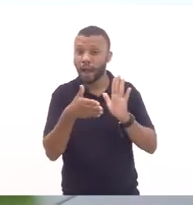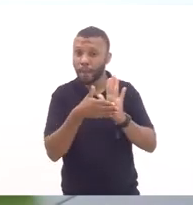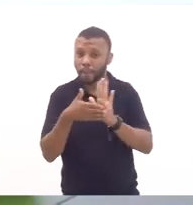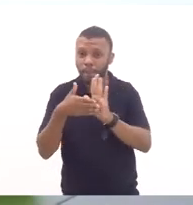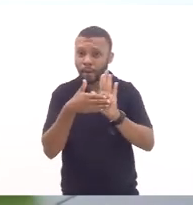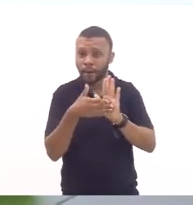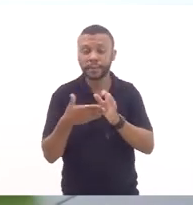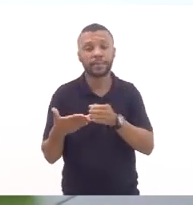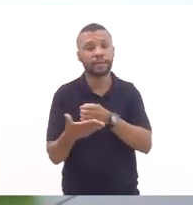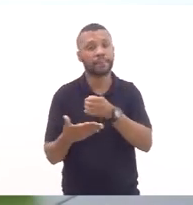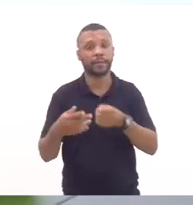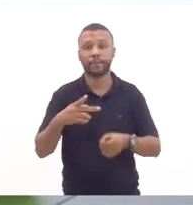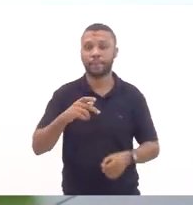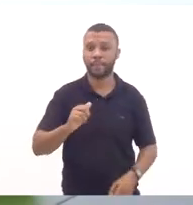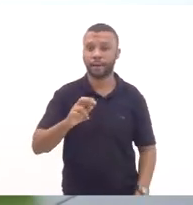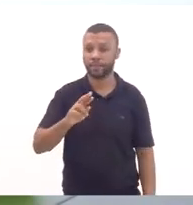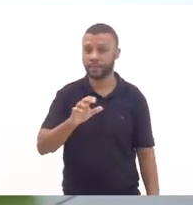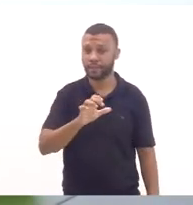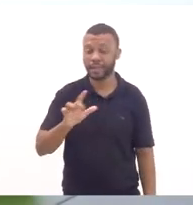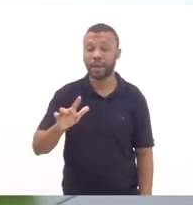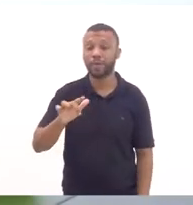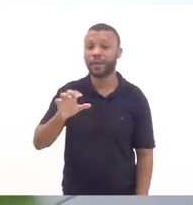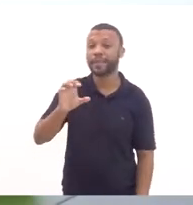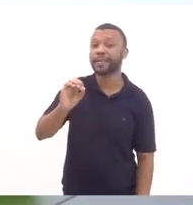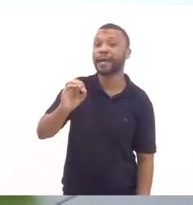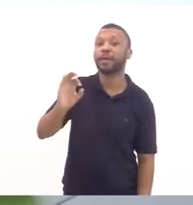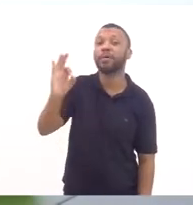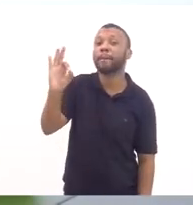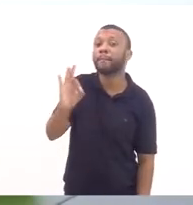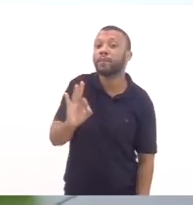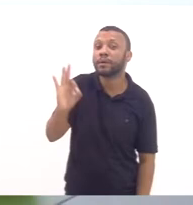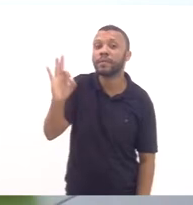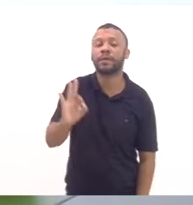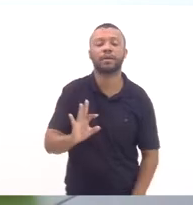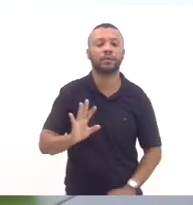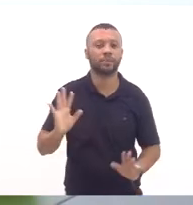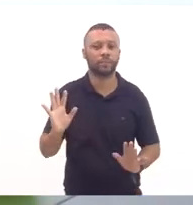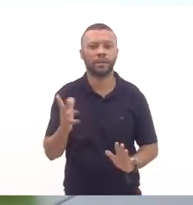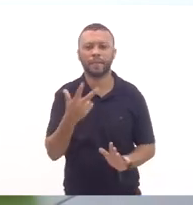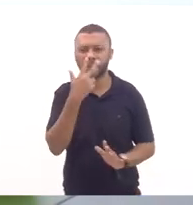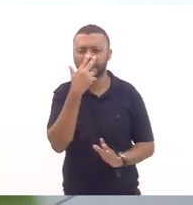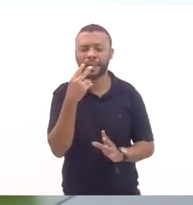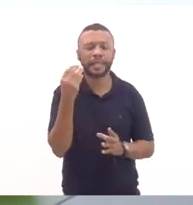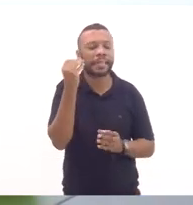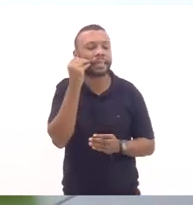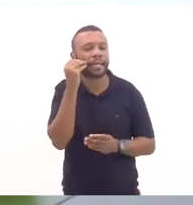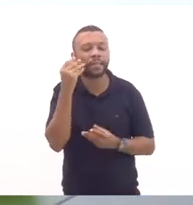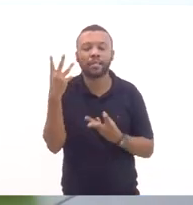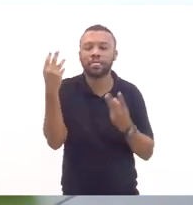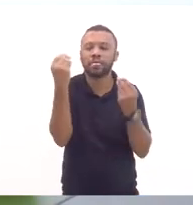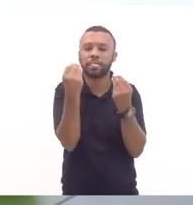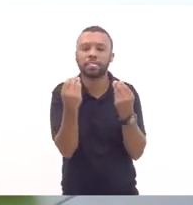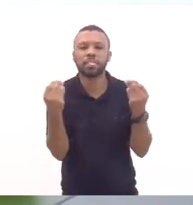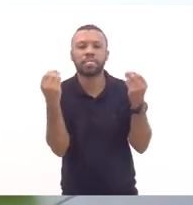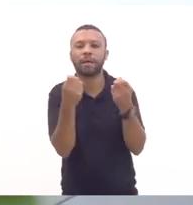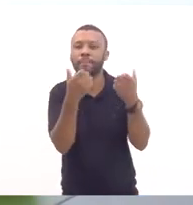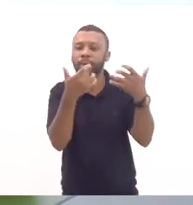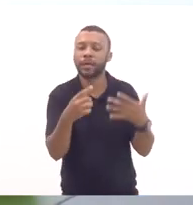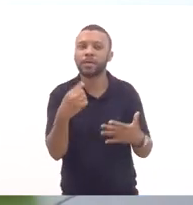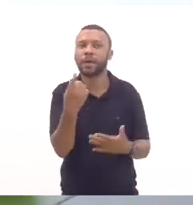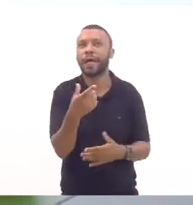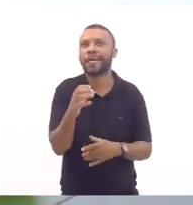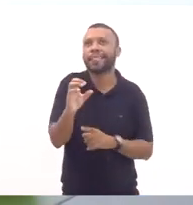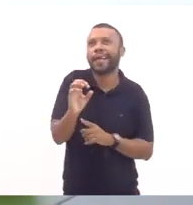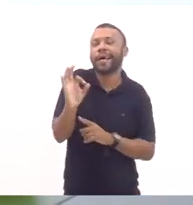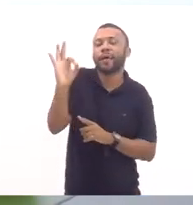é 0%. É zero. Eles até colocam eufemismo para dizer que não é 0%, mas é